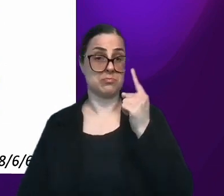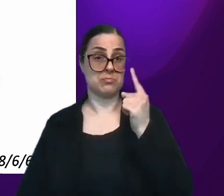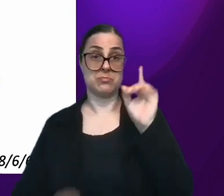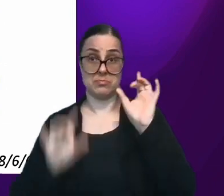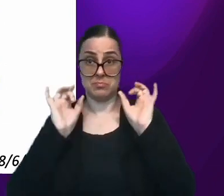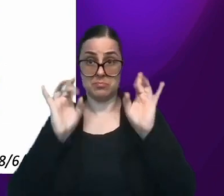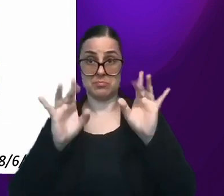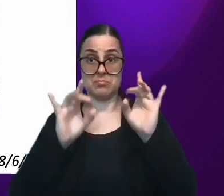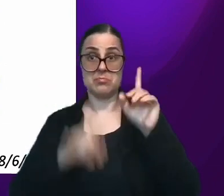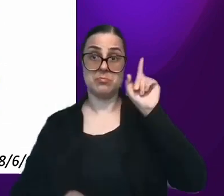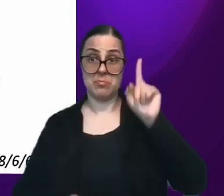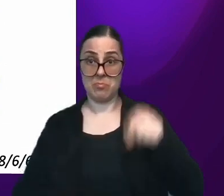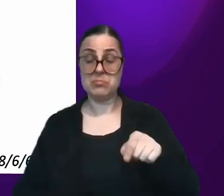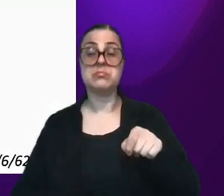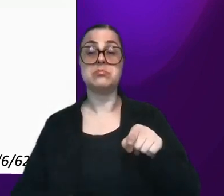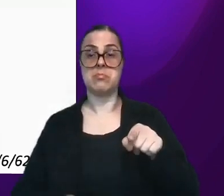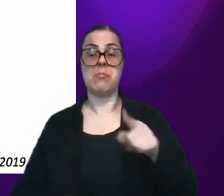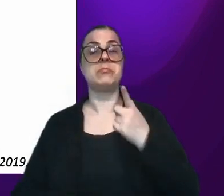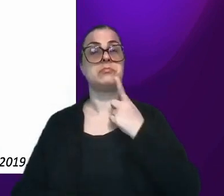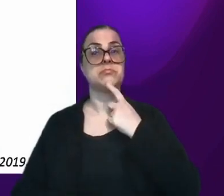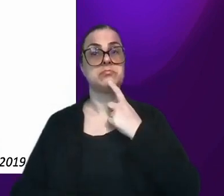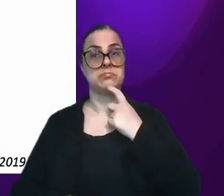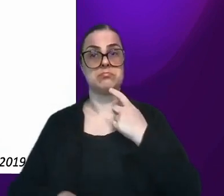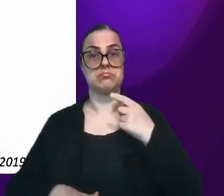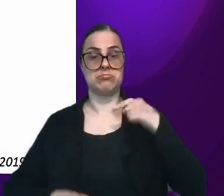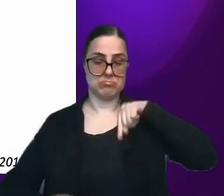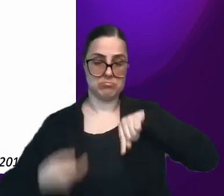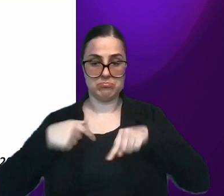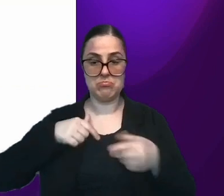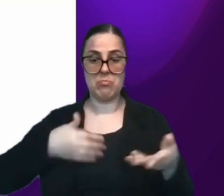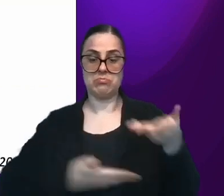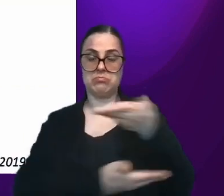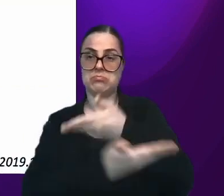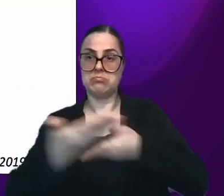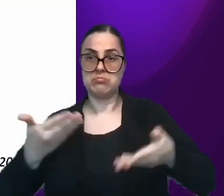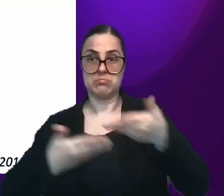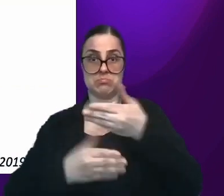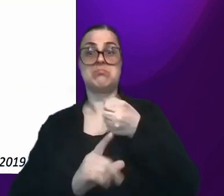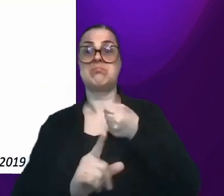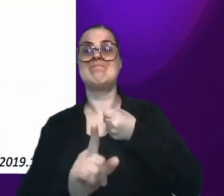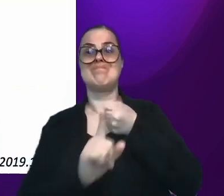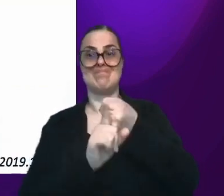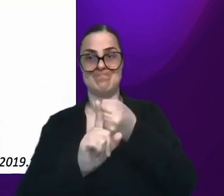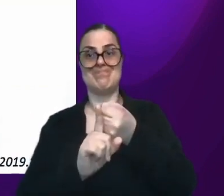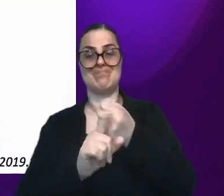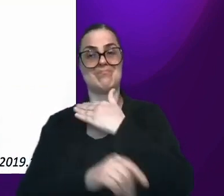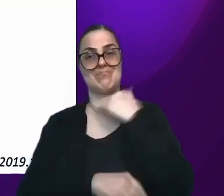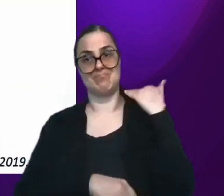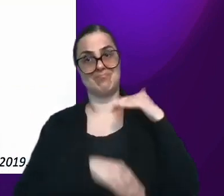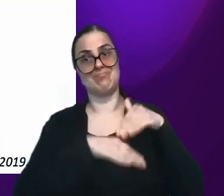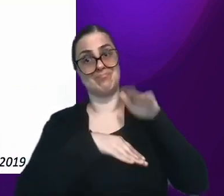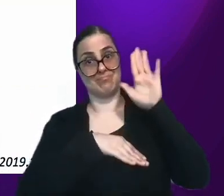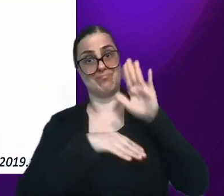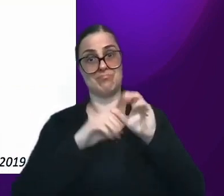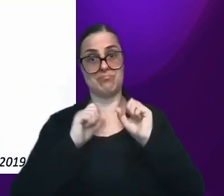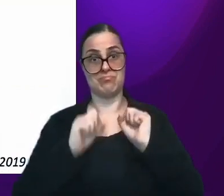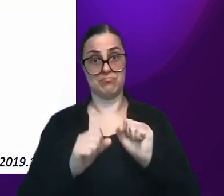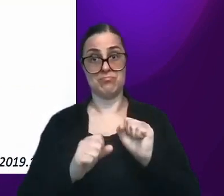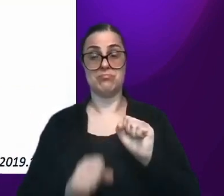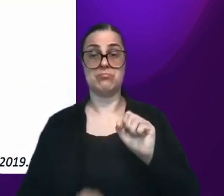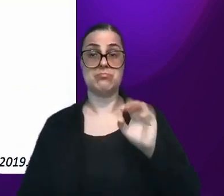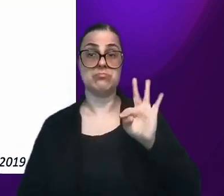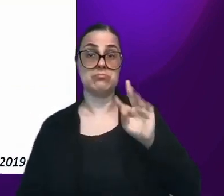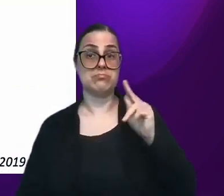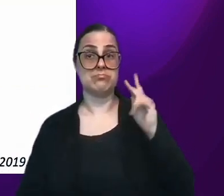na mortalidade dos pacientes. Essa figura aqui já foi mostrada pelo Tiago. Independente do desfecho